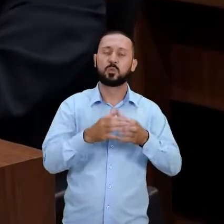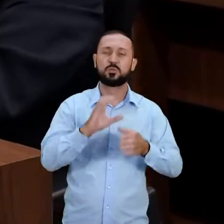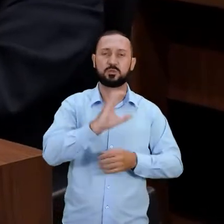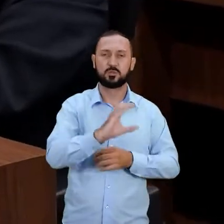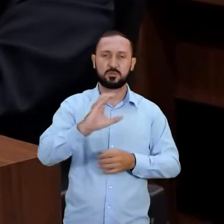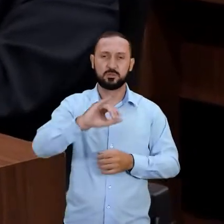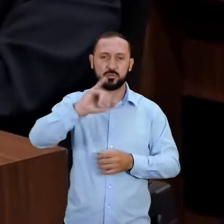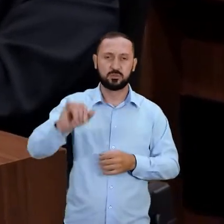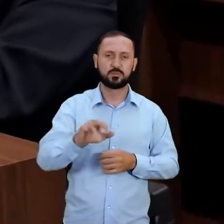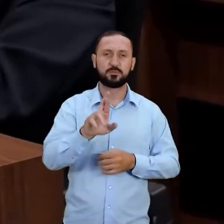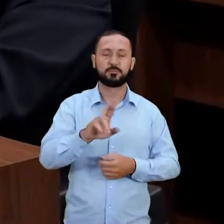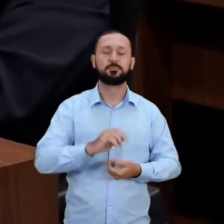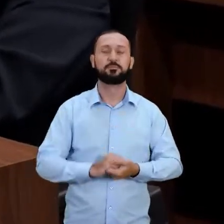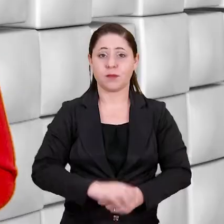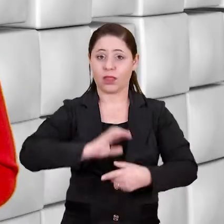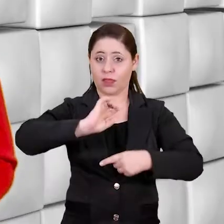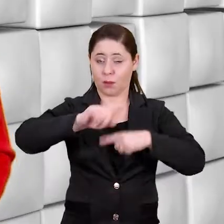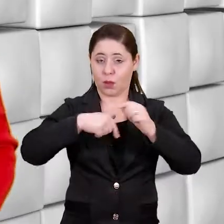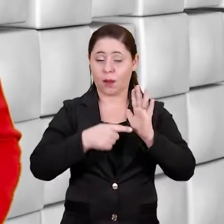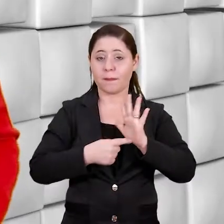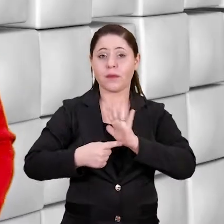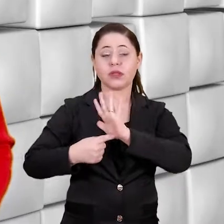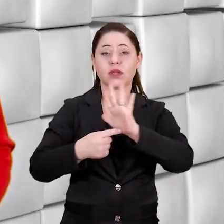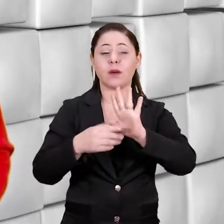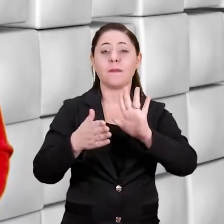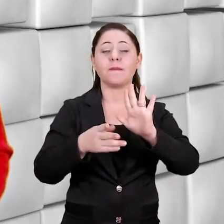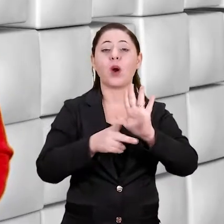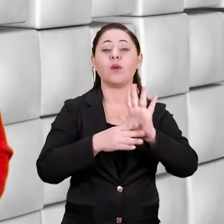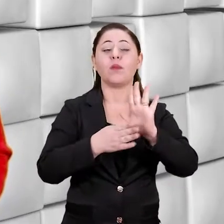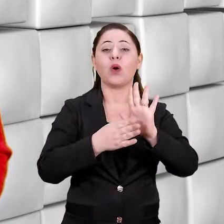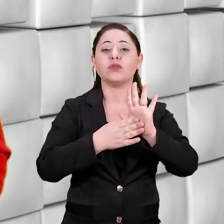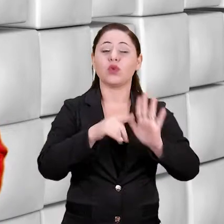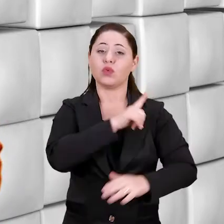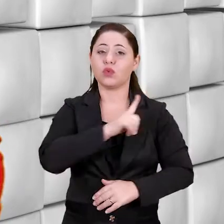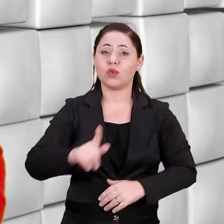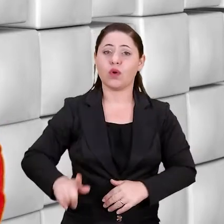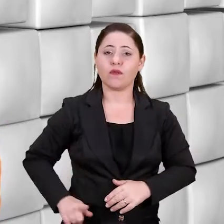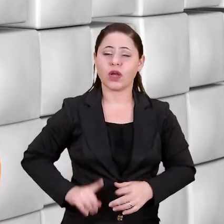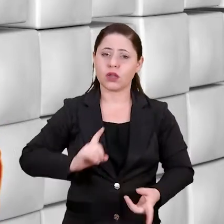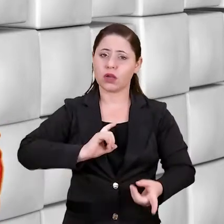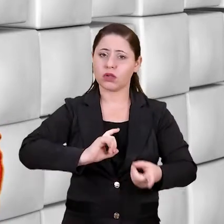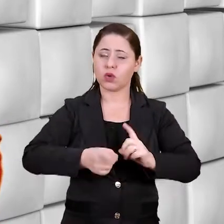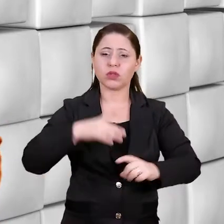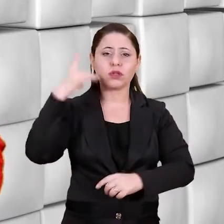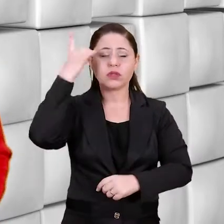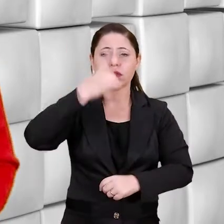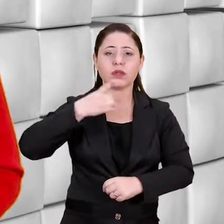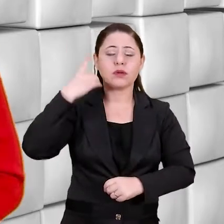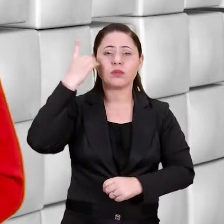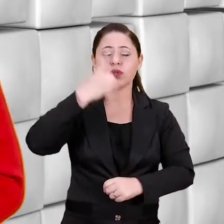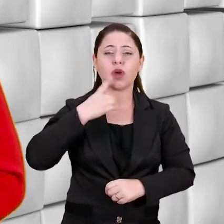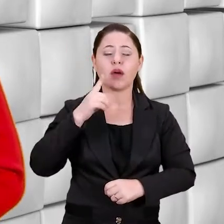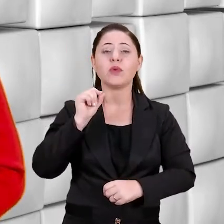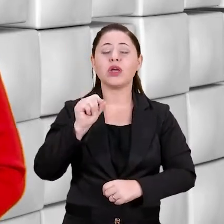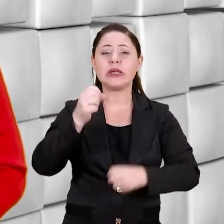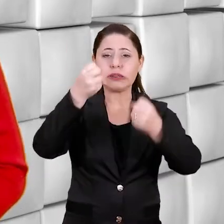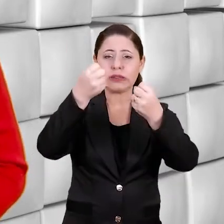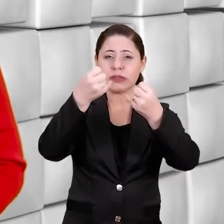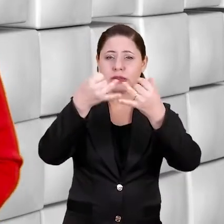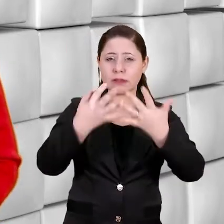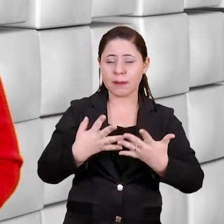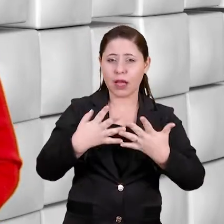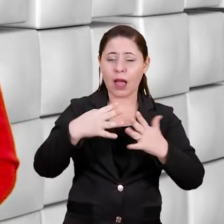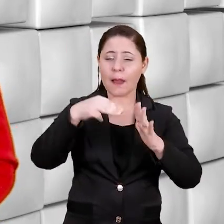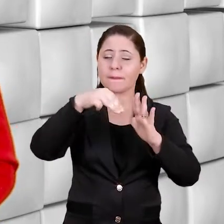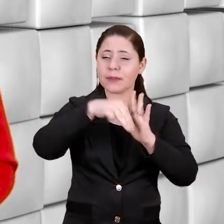de Constituição, Justiça e Redação. Após a apresentação da proposta, o governo se reúne com deputados